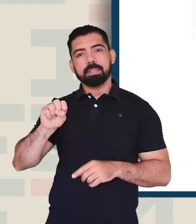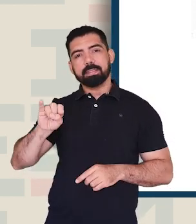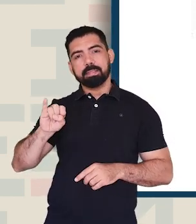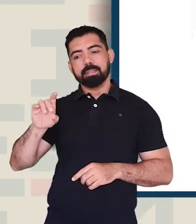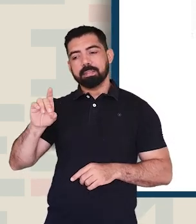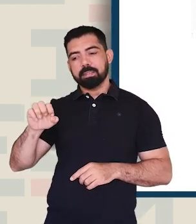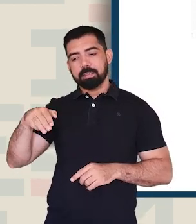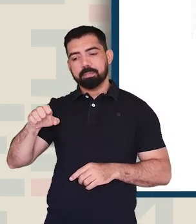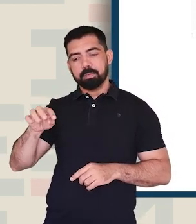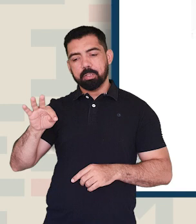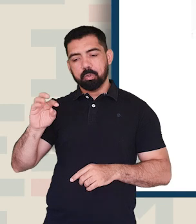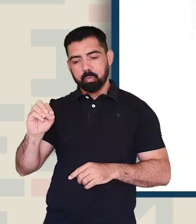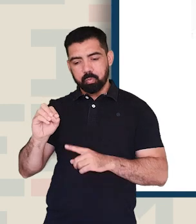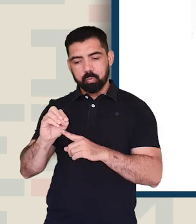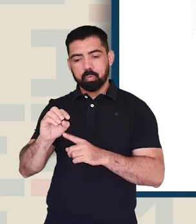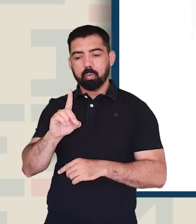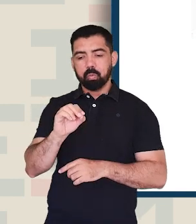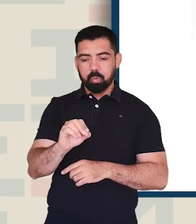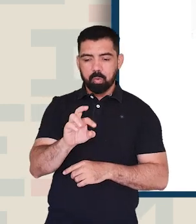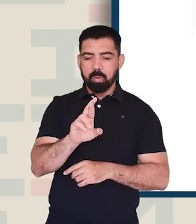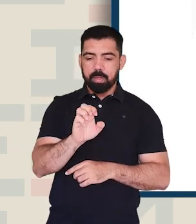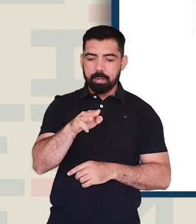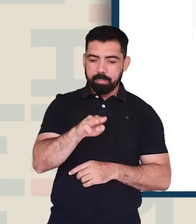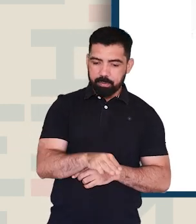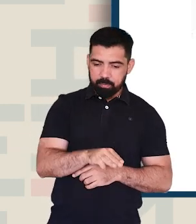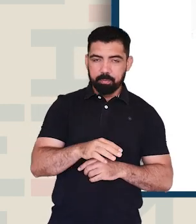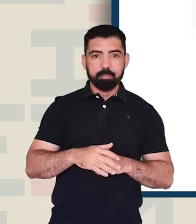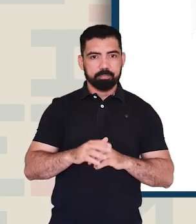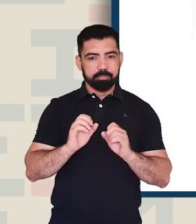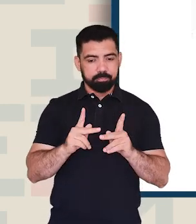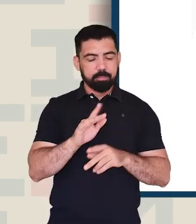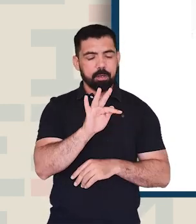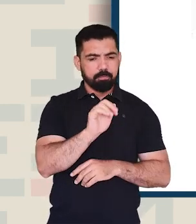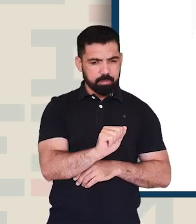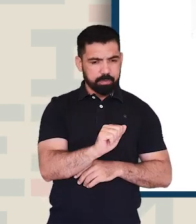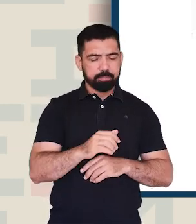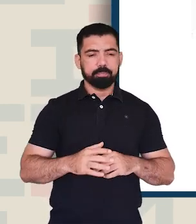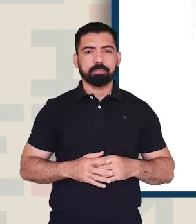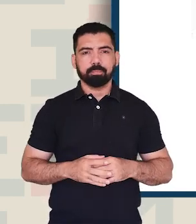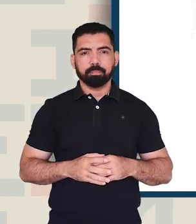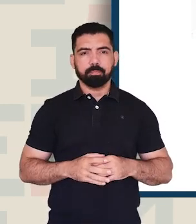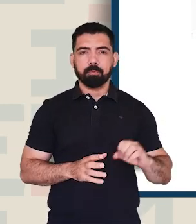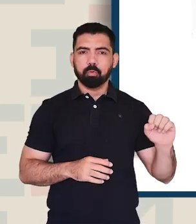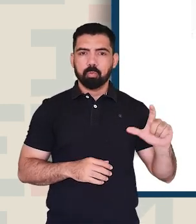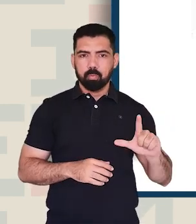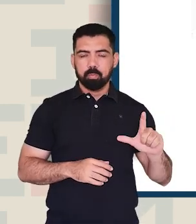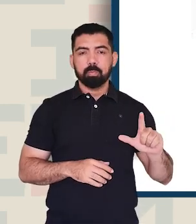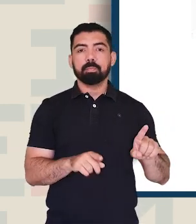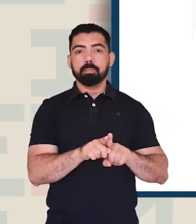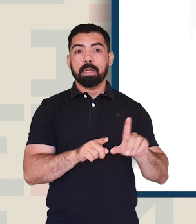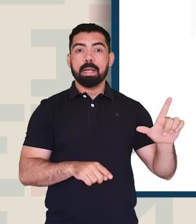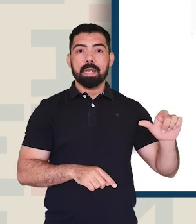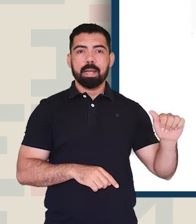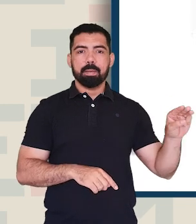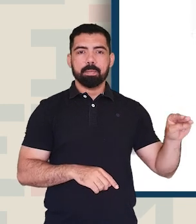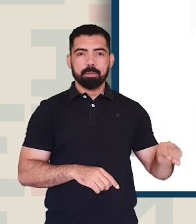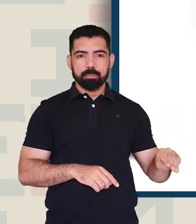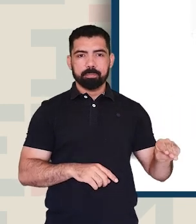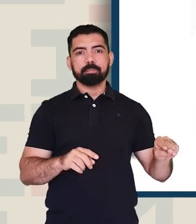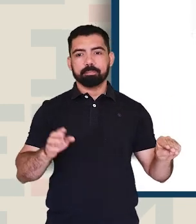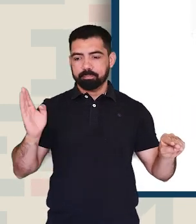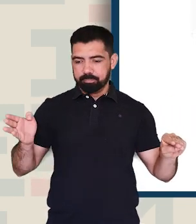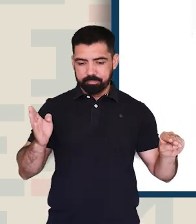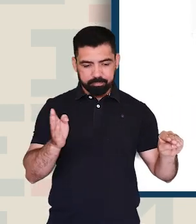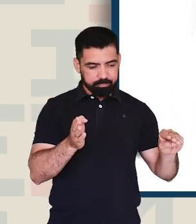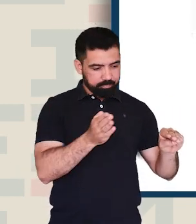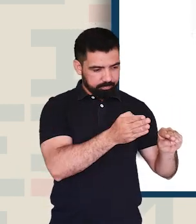Dó, Ré menor, Mi menor, certo? Fá, Sol e Lá menor,